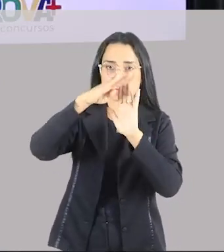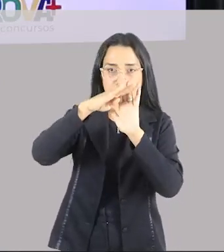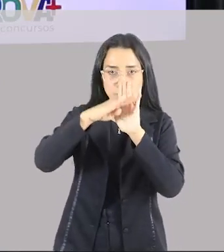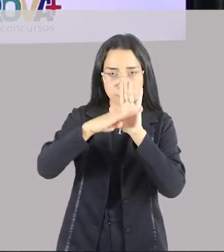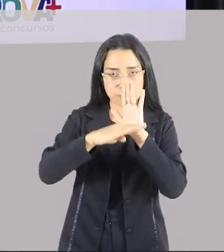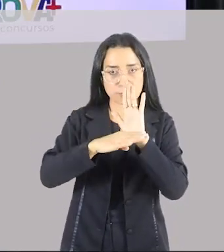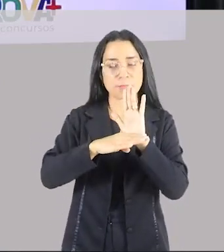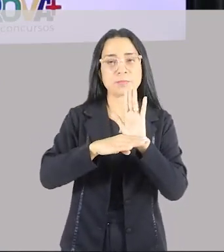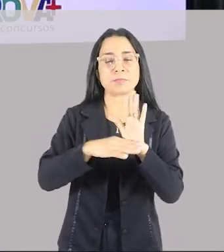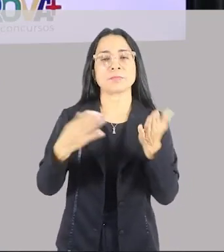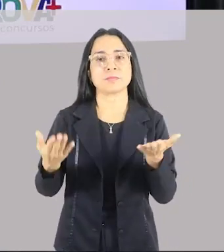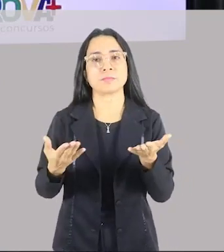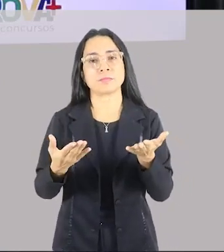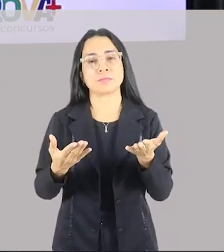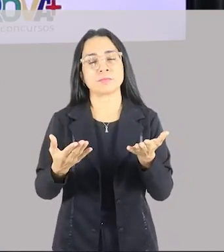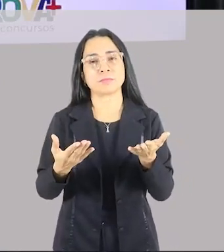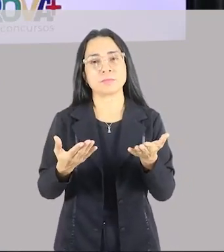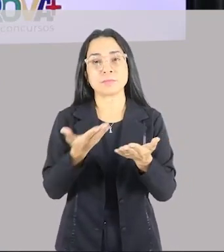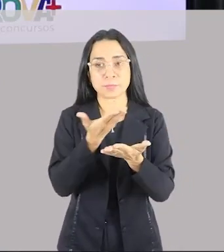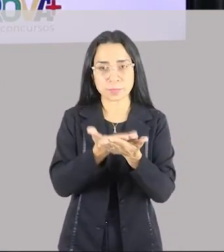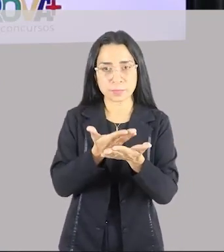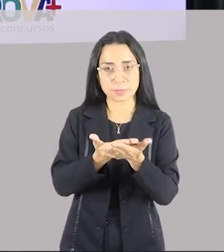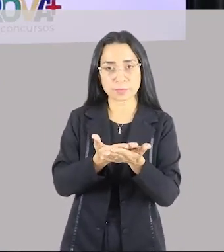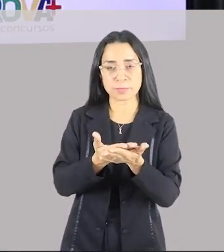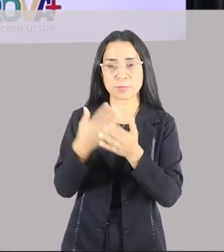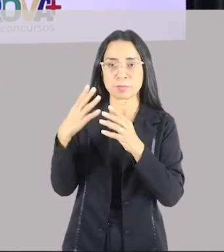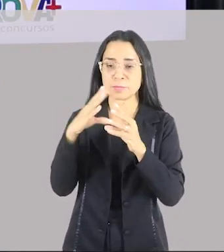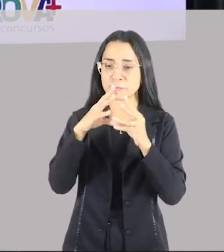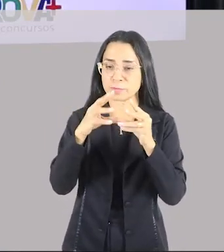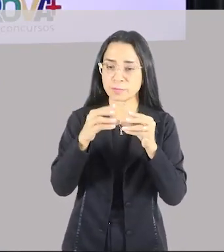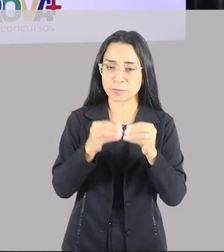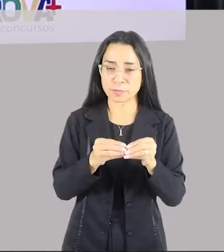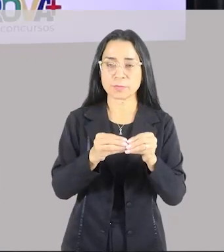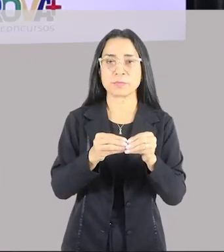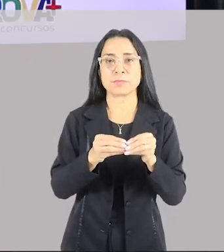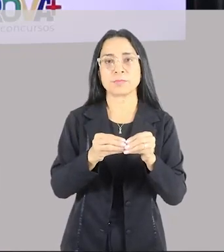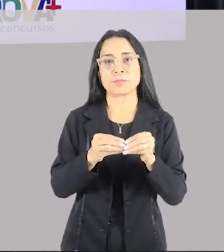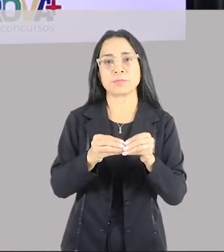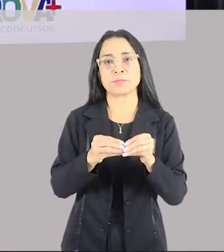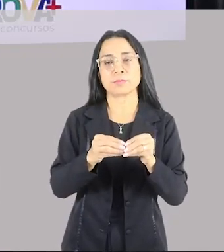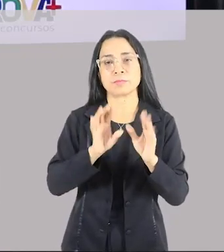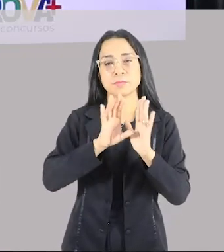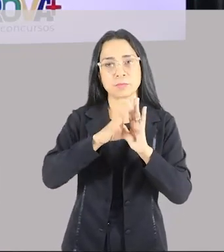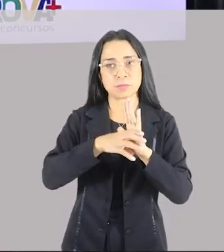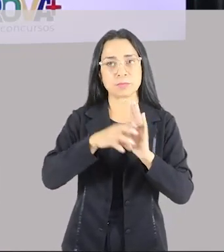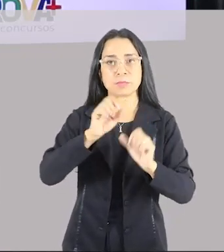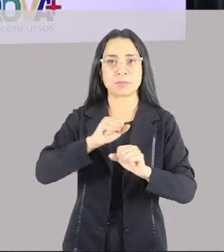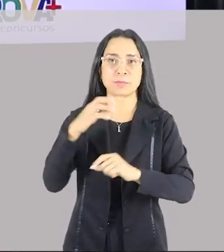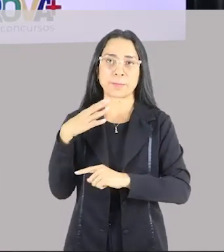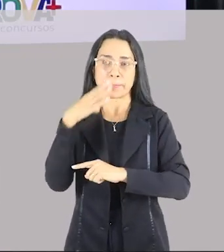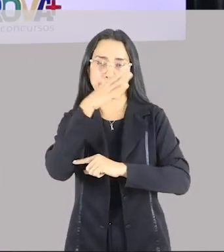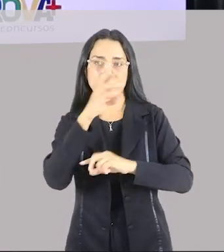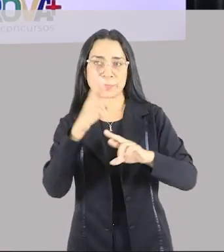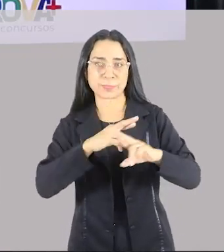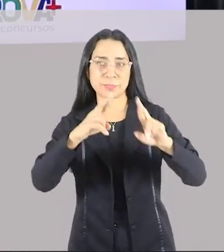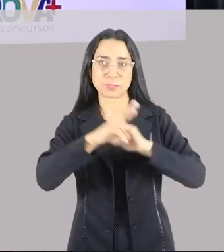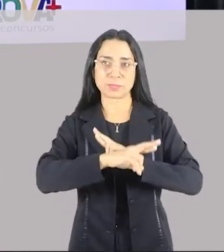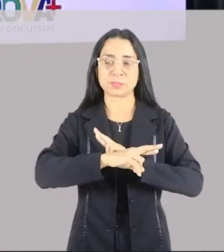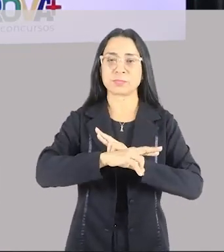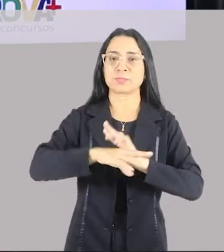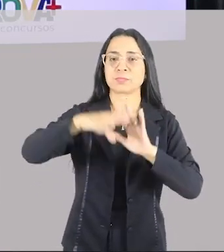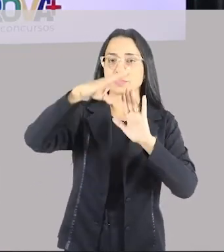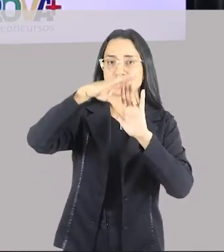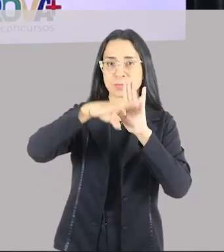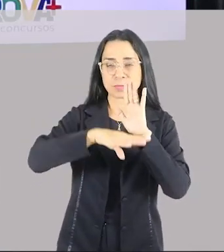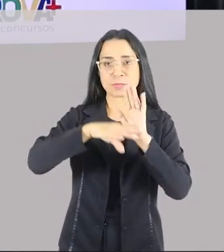Nessa aula, a gente vai resumir um pouco, vai passar por cima sobre os conceitos principais relativos à classificação